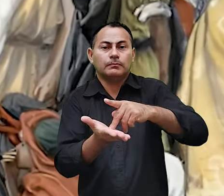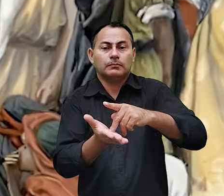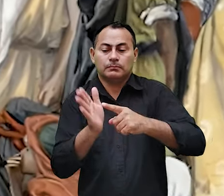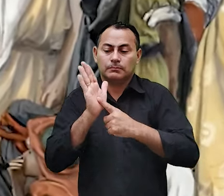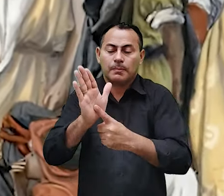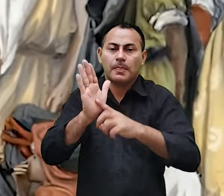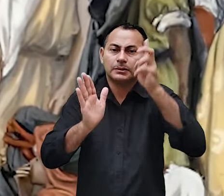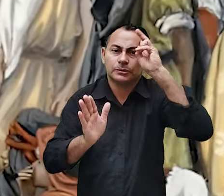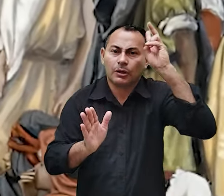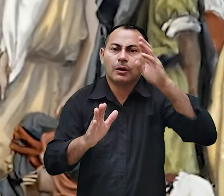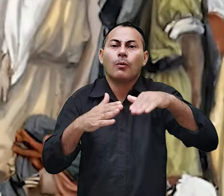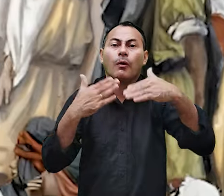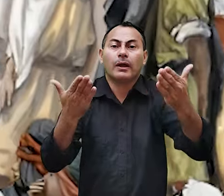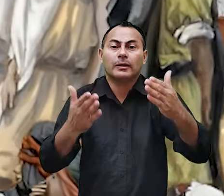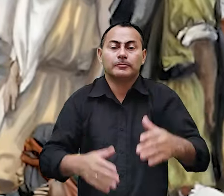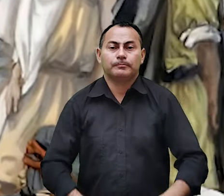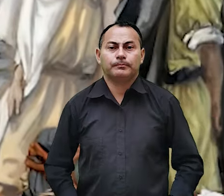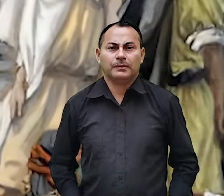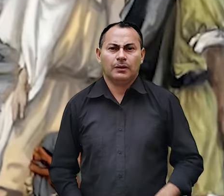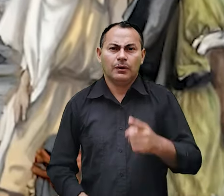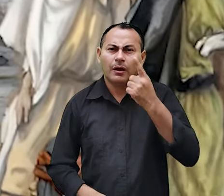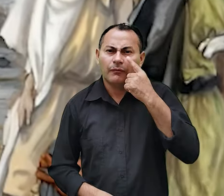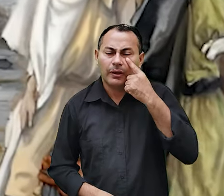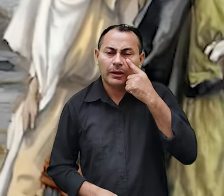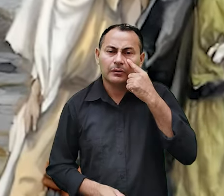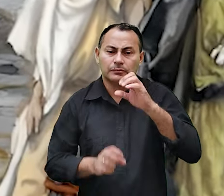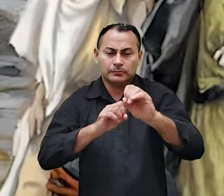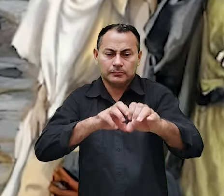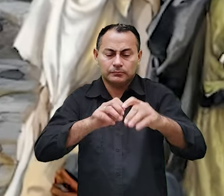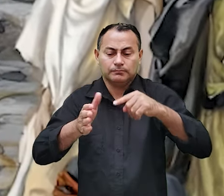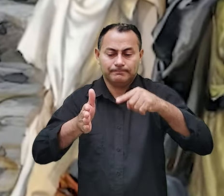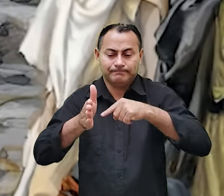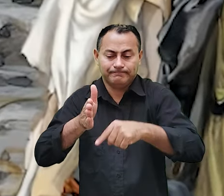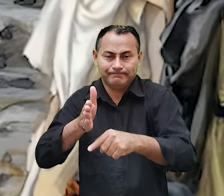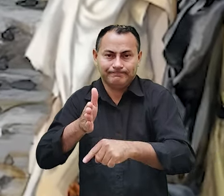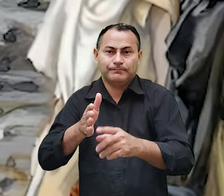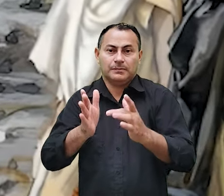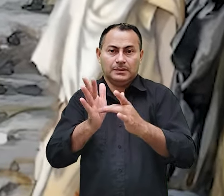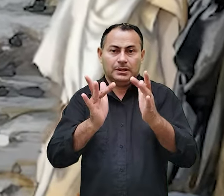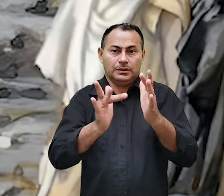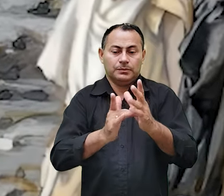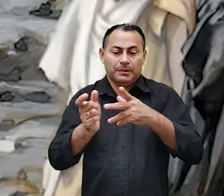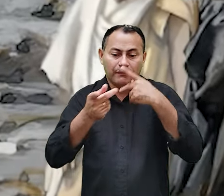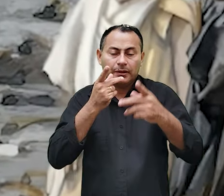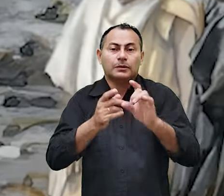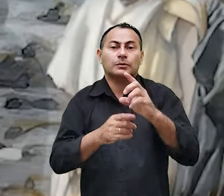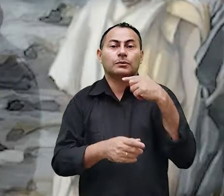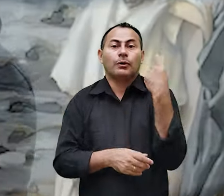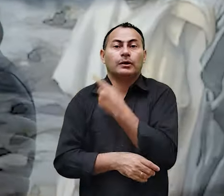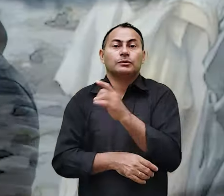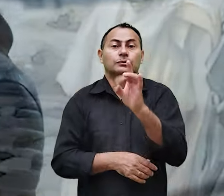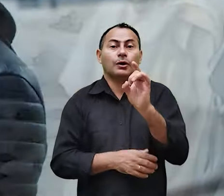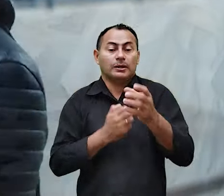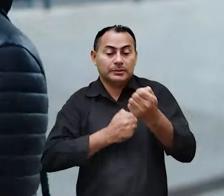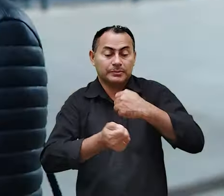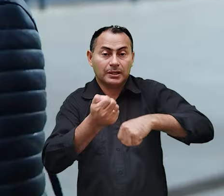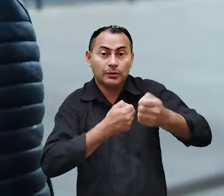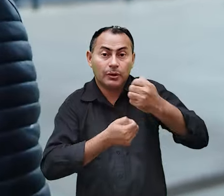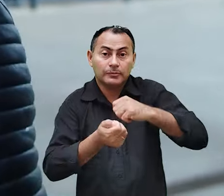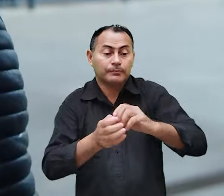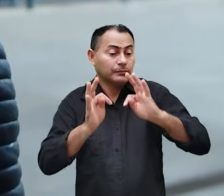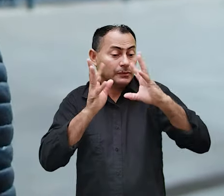qual é a verdade ilustrada nessa história? Você vai ver que há um ensinamento profundo. Jesus estava dizendo que somos